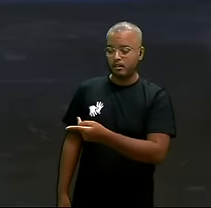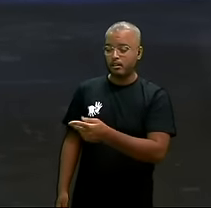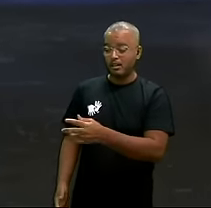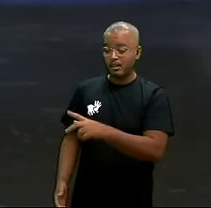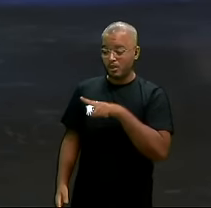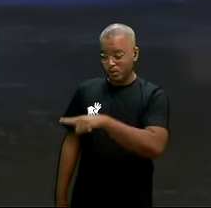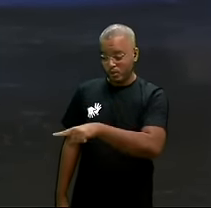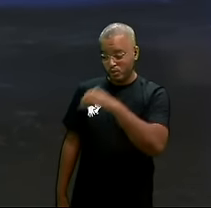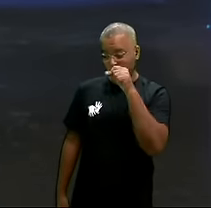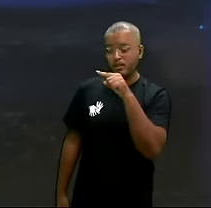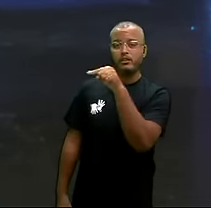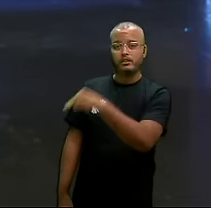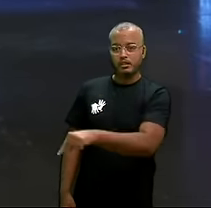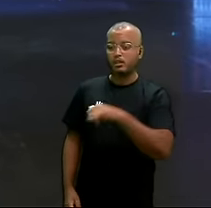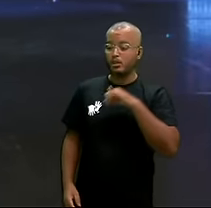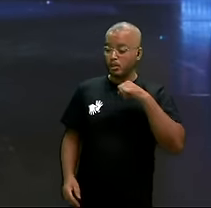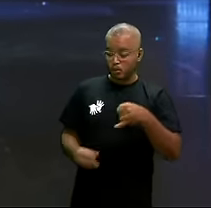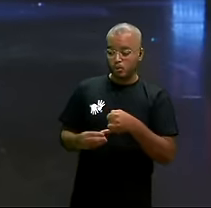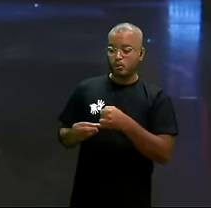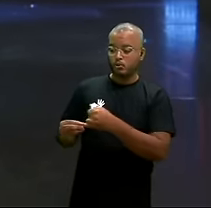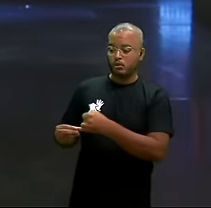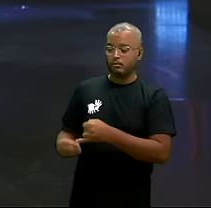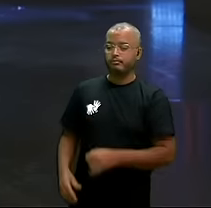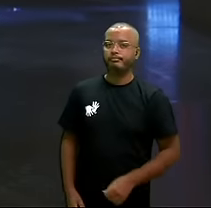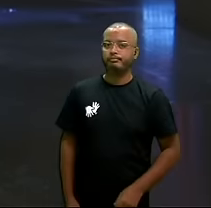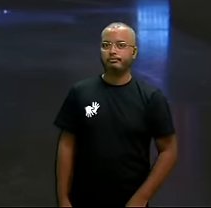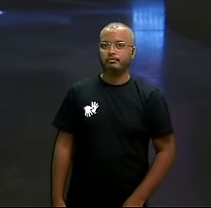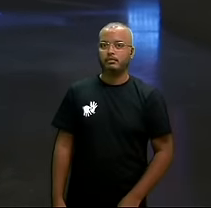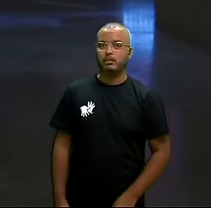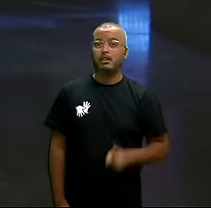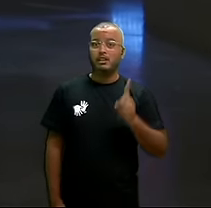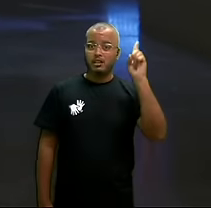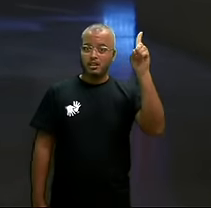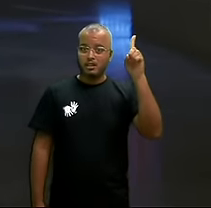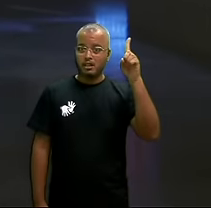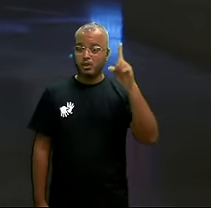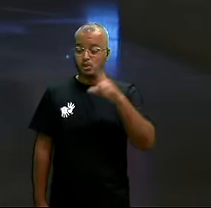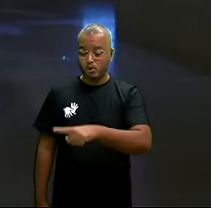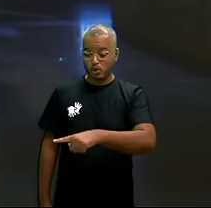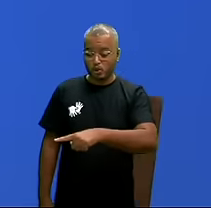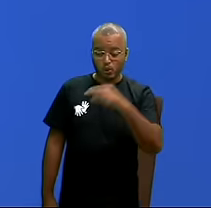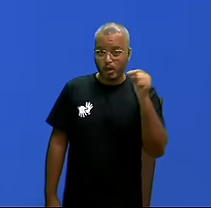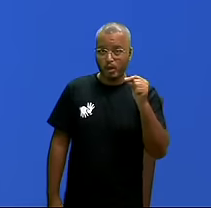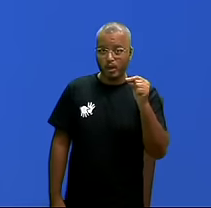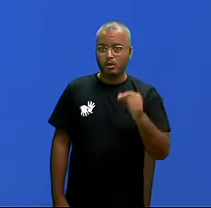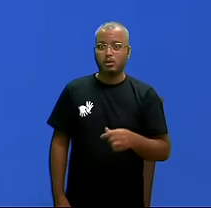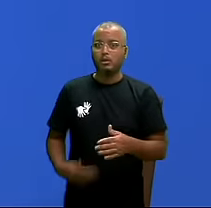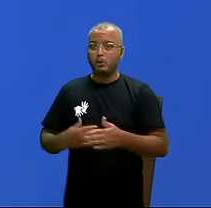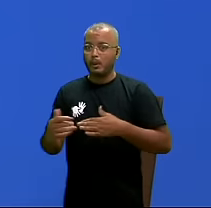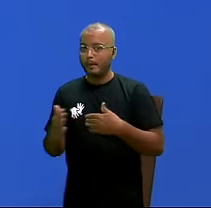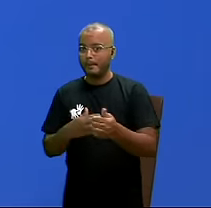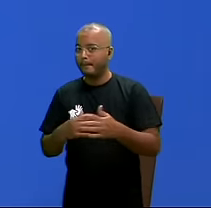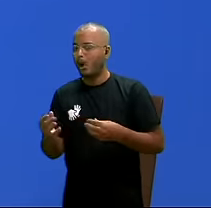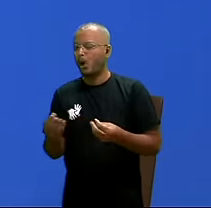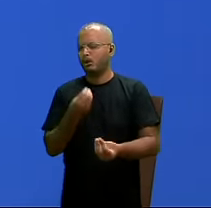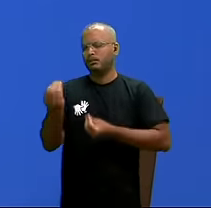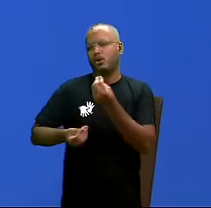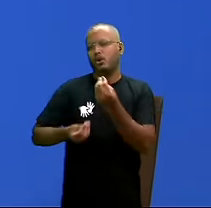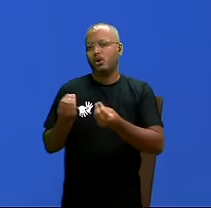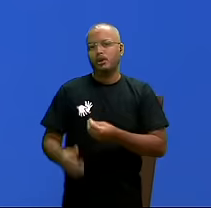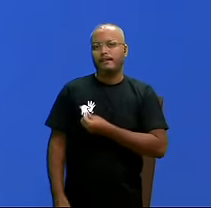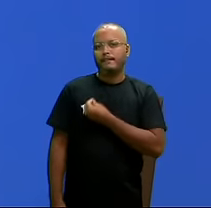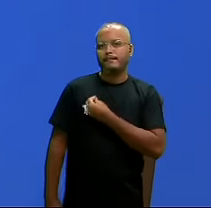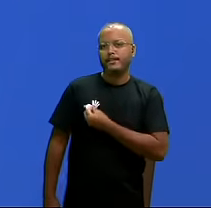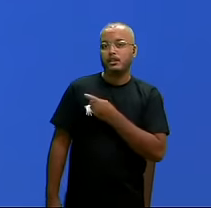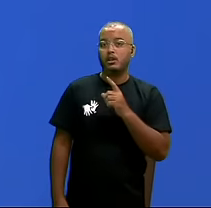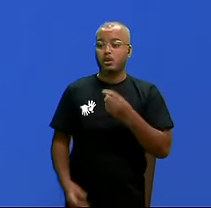te escolhi. Deus não está capacitando Josué, Deus está contando com ele. Escute o que eu vou te dizer. Deus está dizendo,